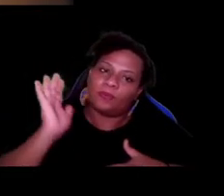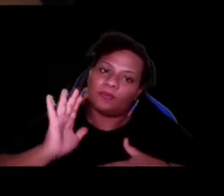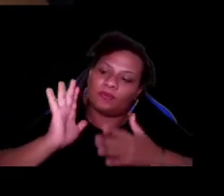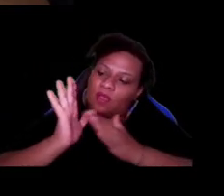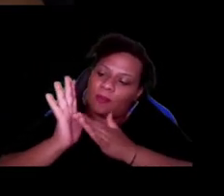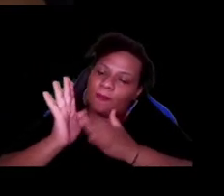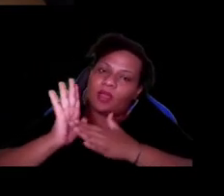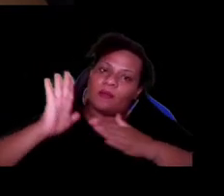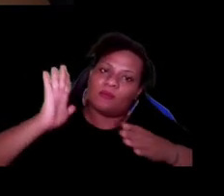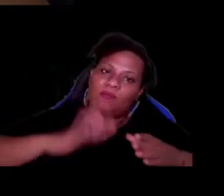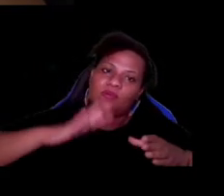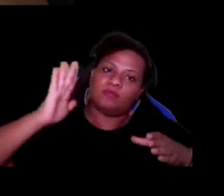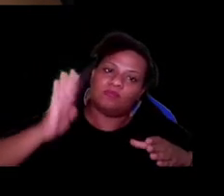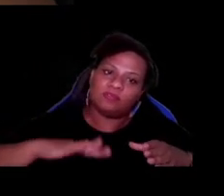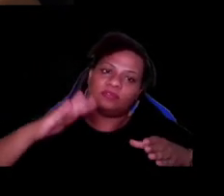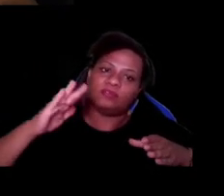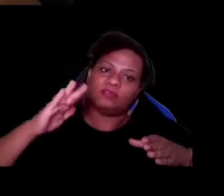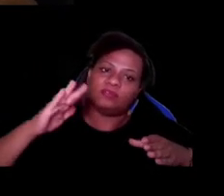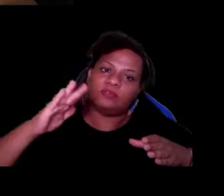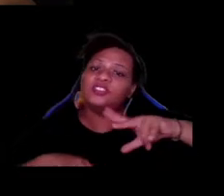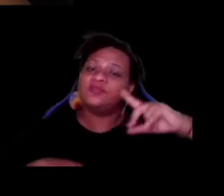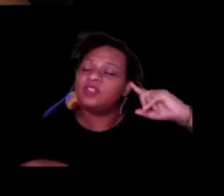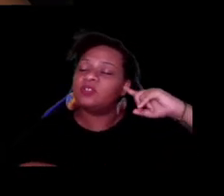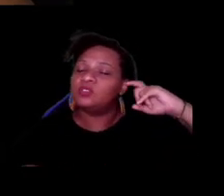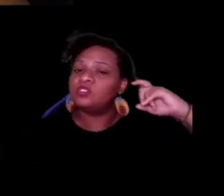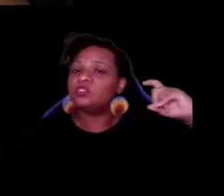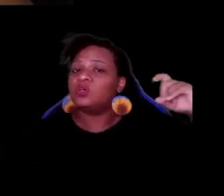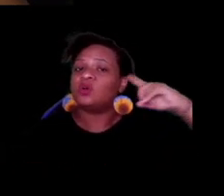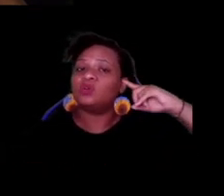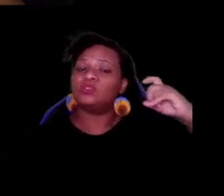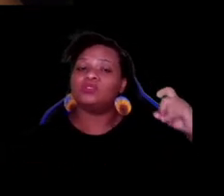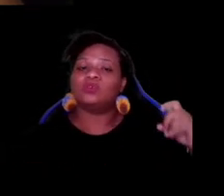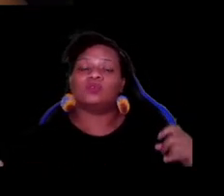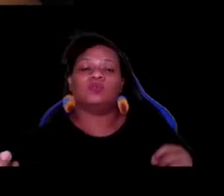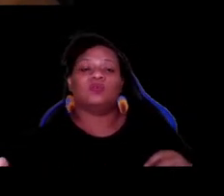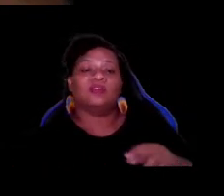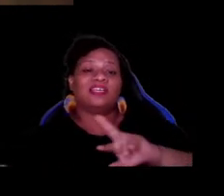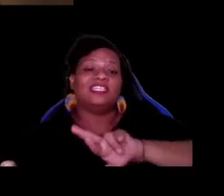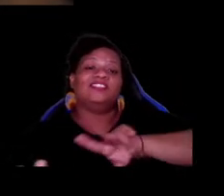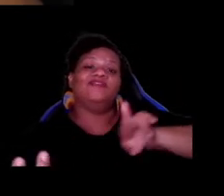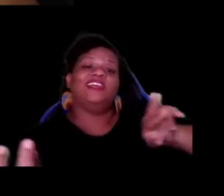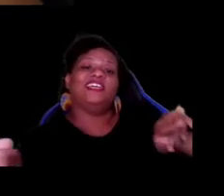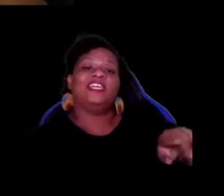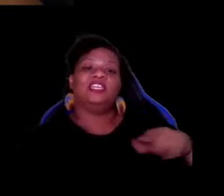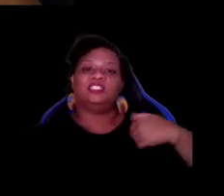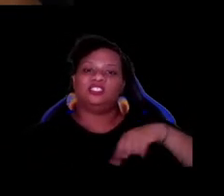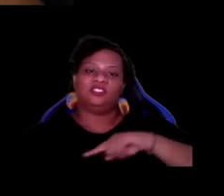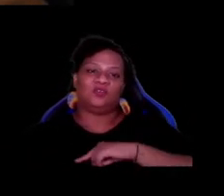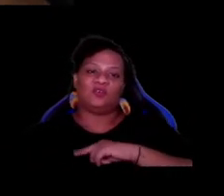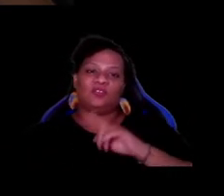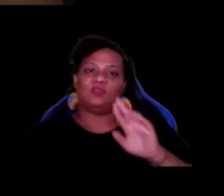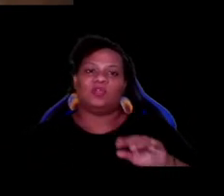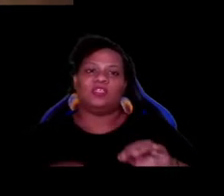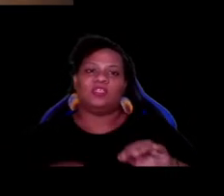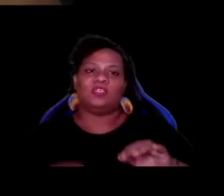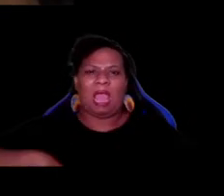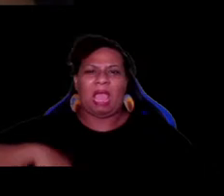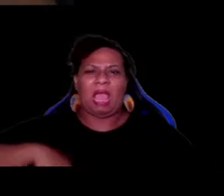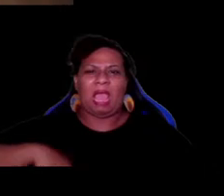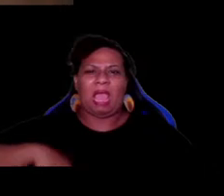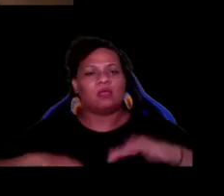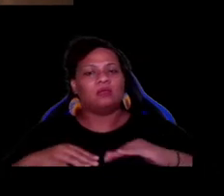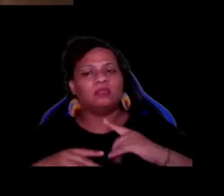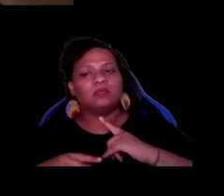mão. Tudo são sonoridades que a gente que toca e a gente sabe, não é simplesmente bater a mão, mas é